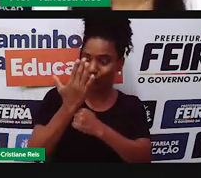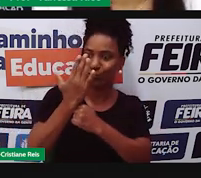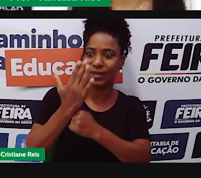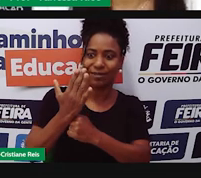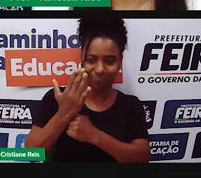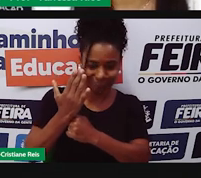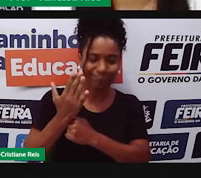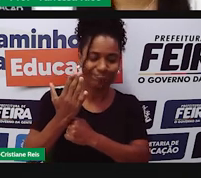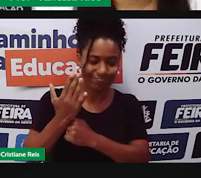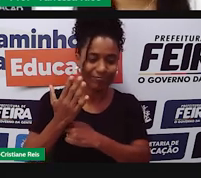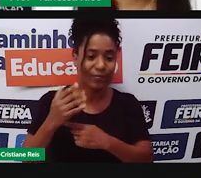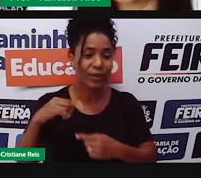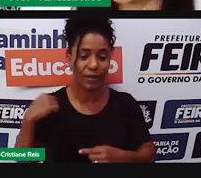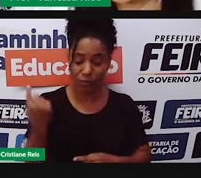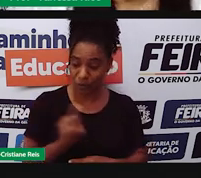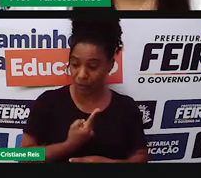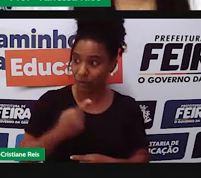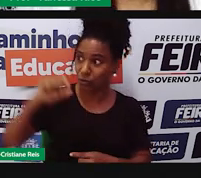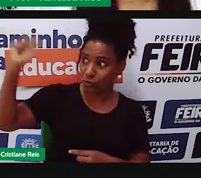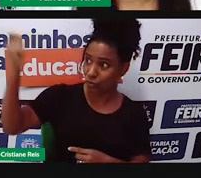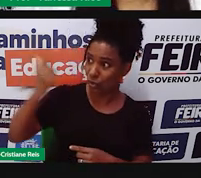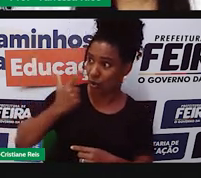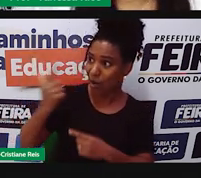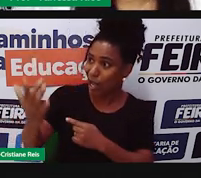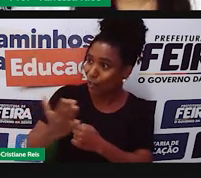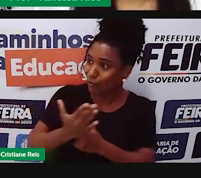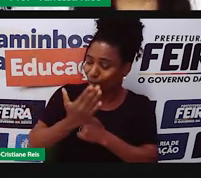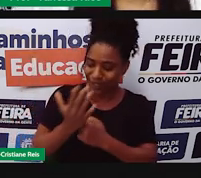também nas nossas emoções.